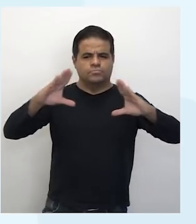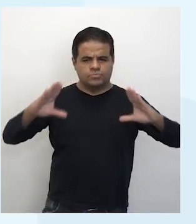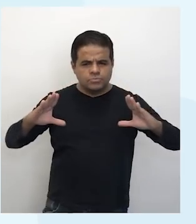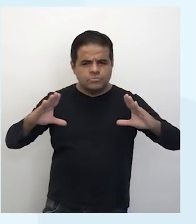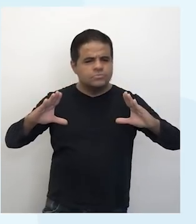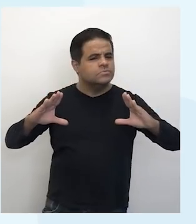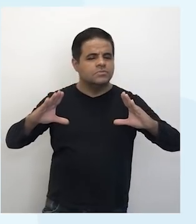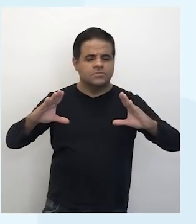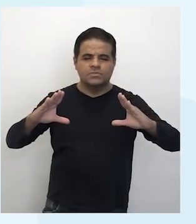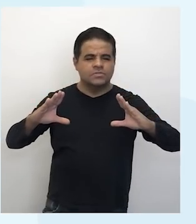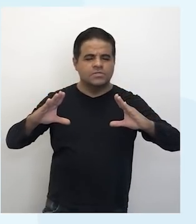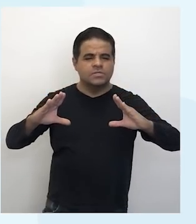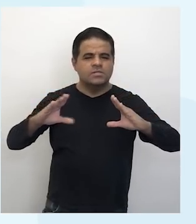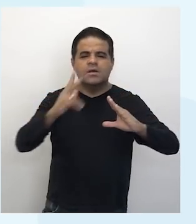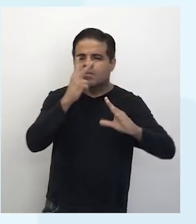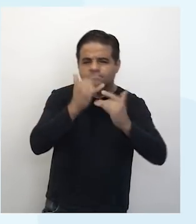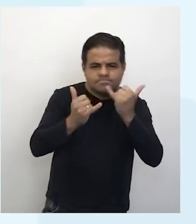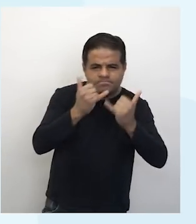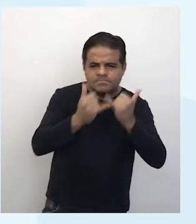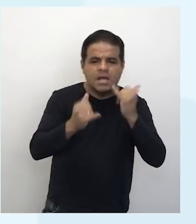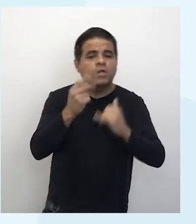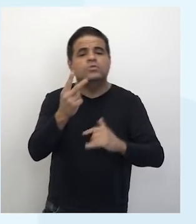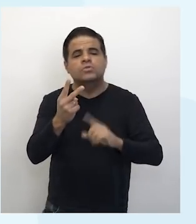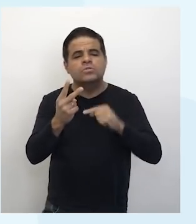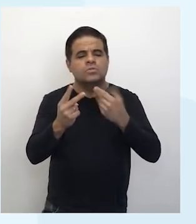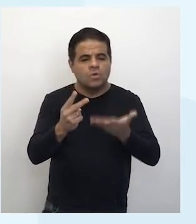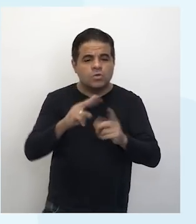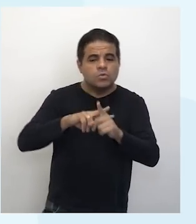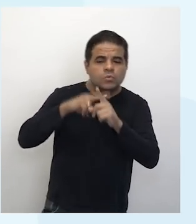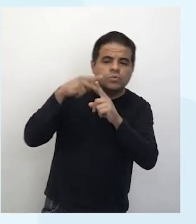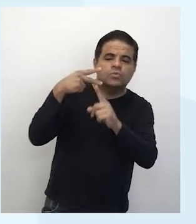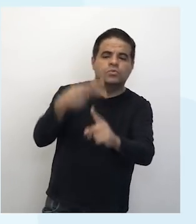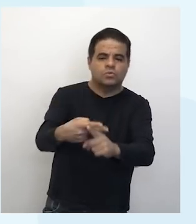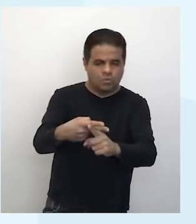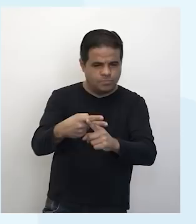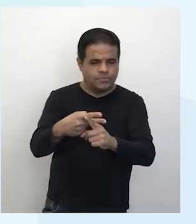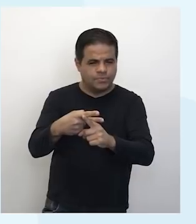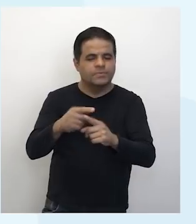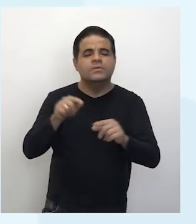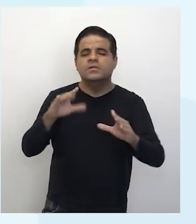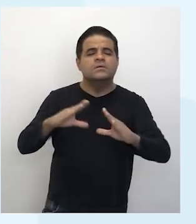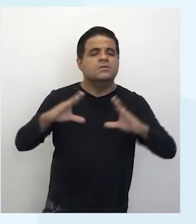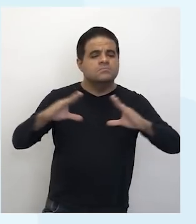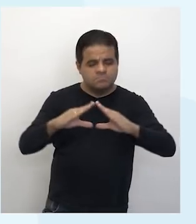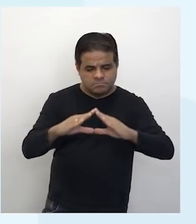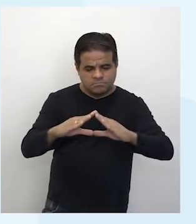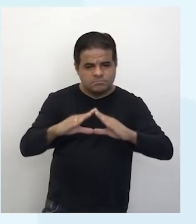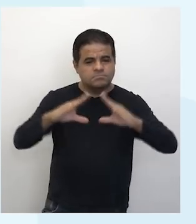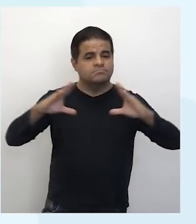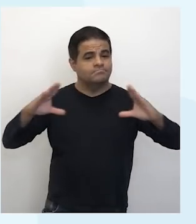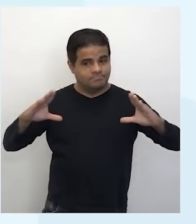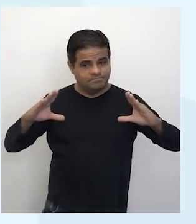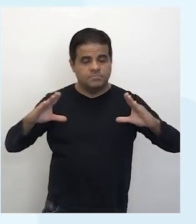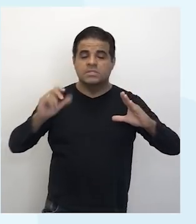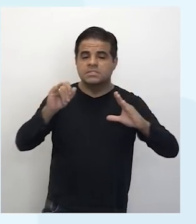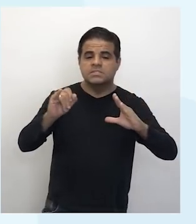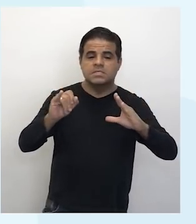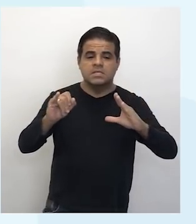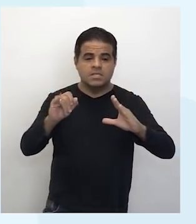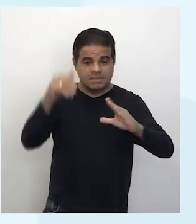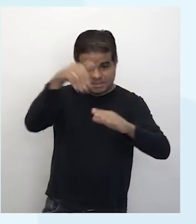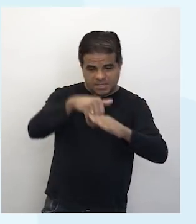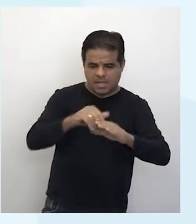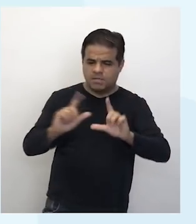aí com a razão de semelhança 2, ou seja, o dobro do original. Então, veja, ó, se eu preencher